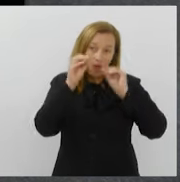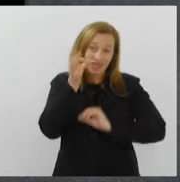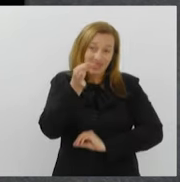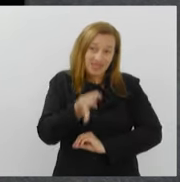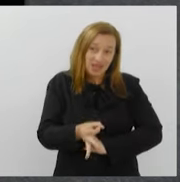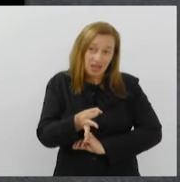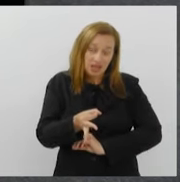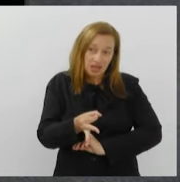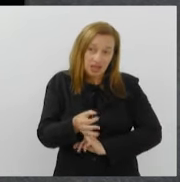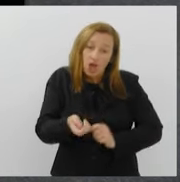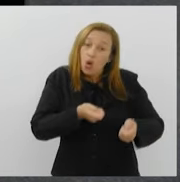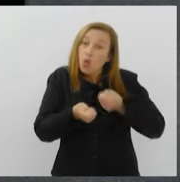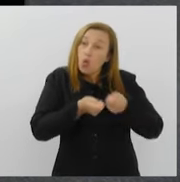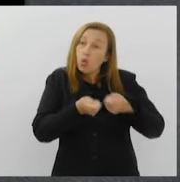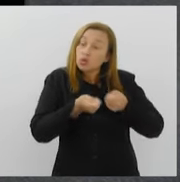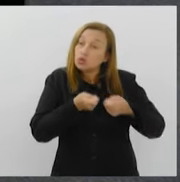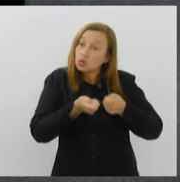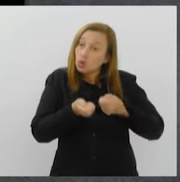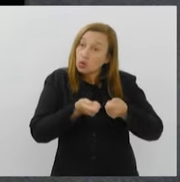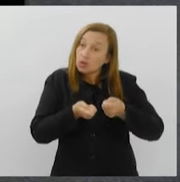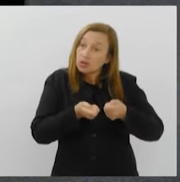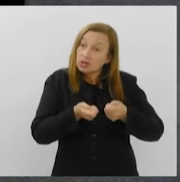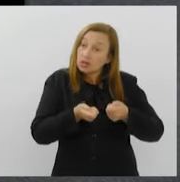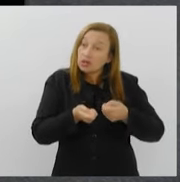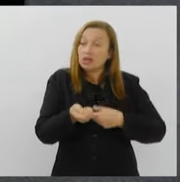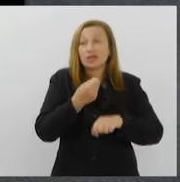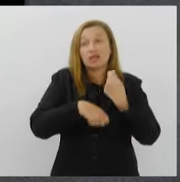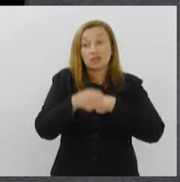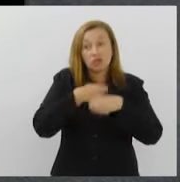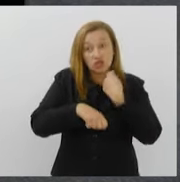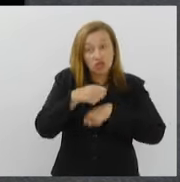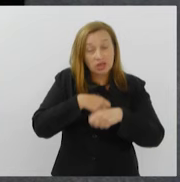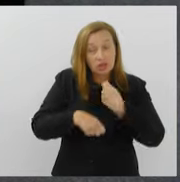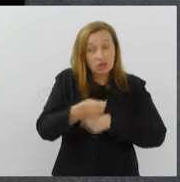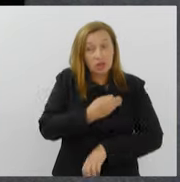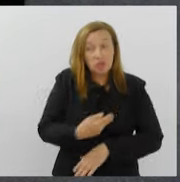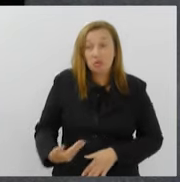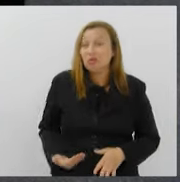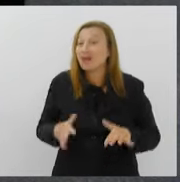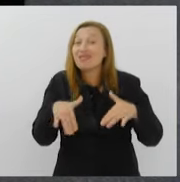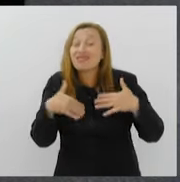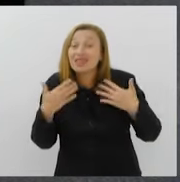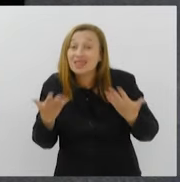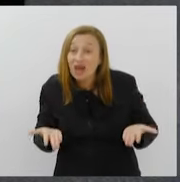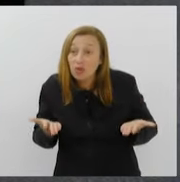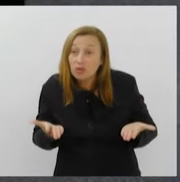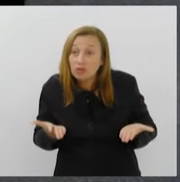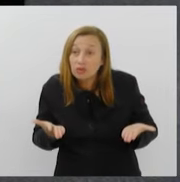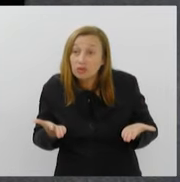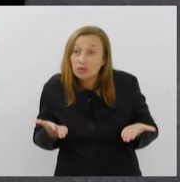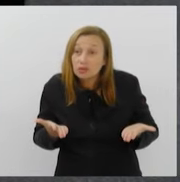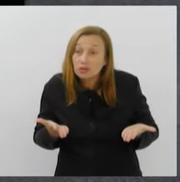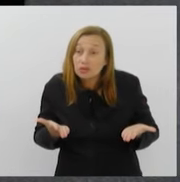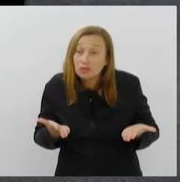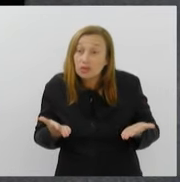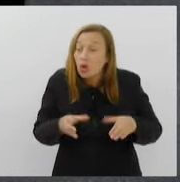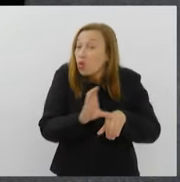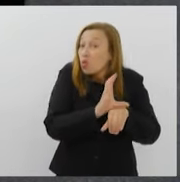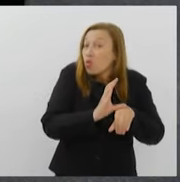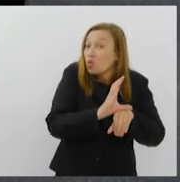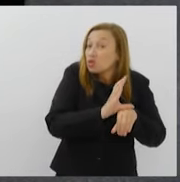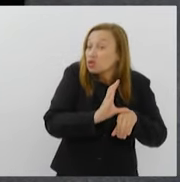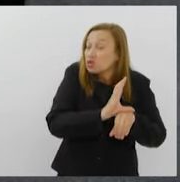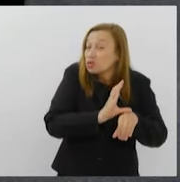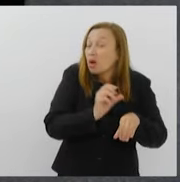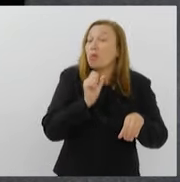fazer o controle externo da administração pública. Então, a partir daí, preceito constitucional,